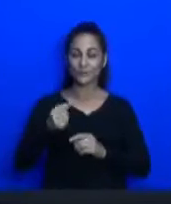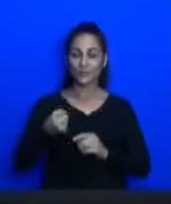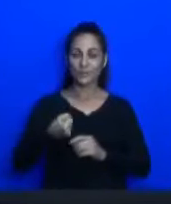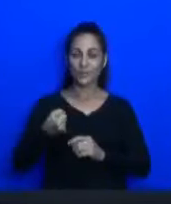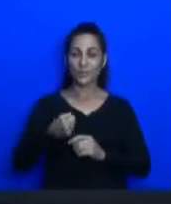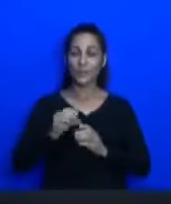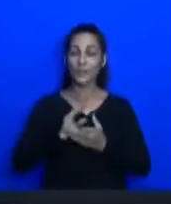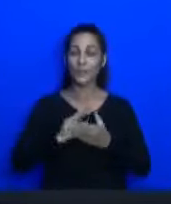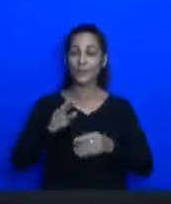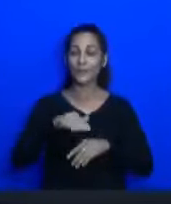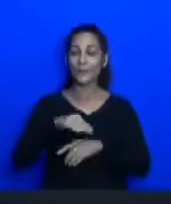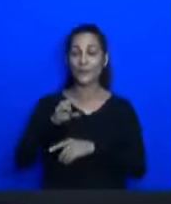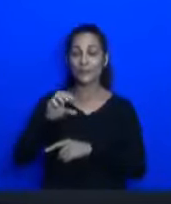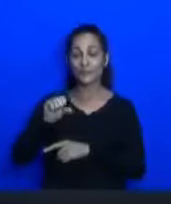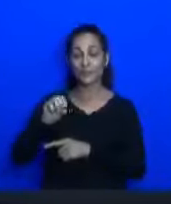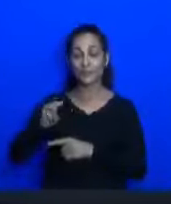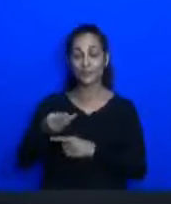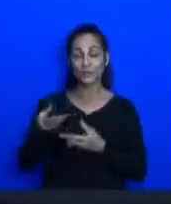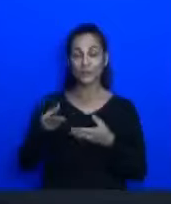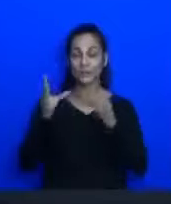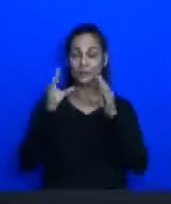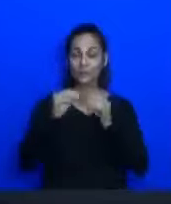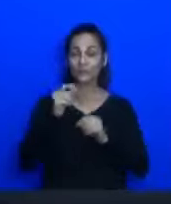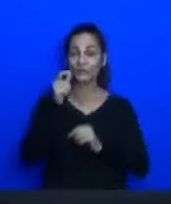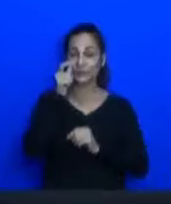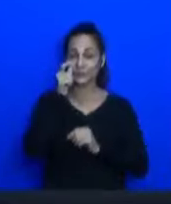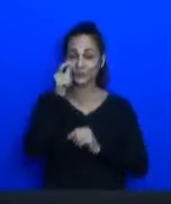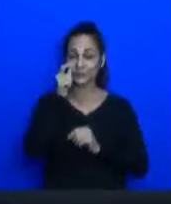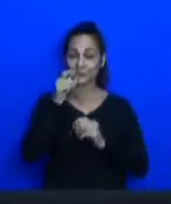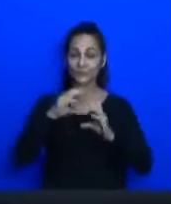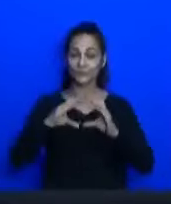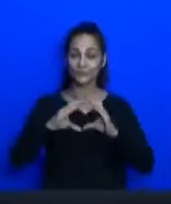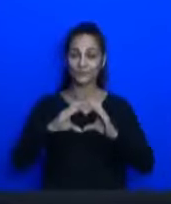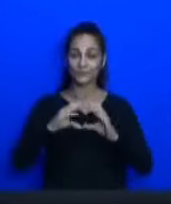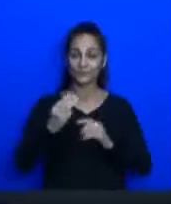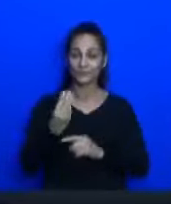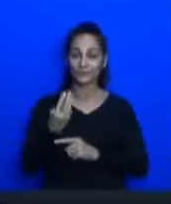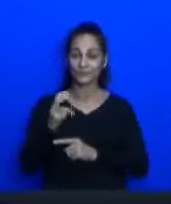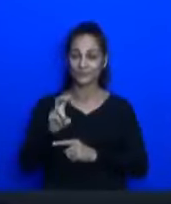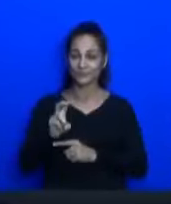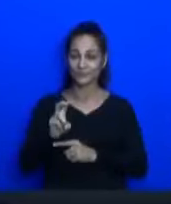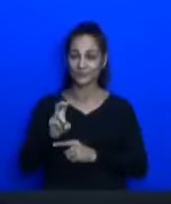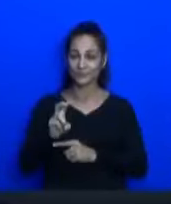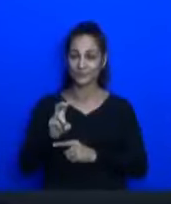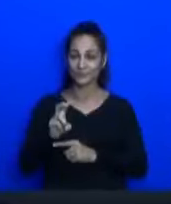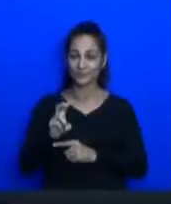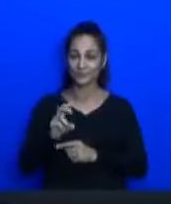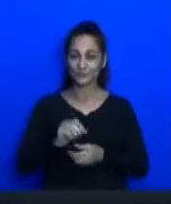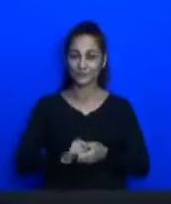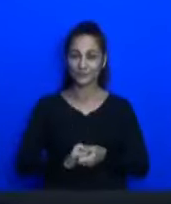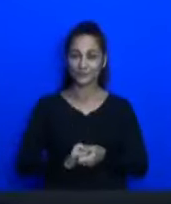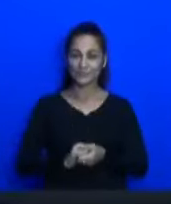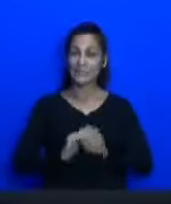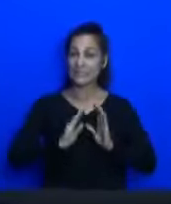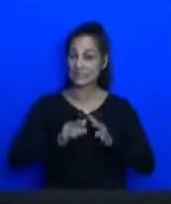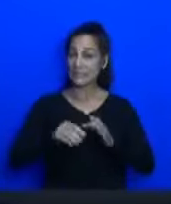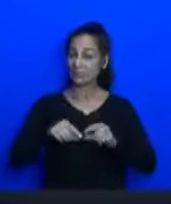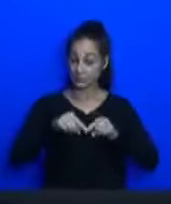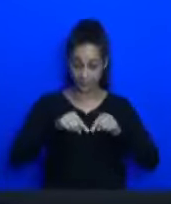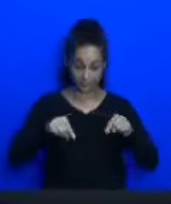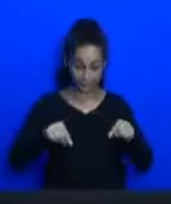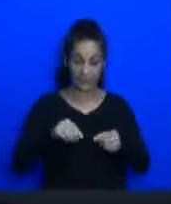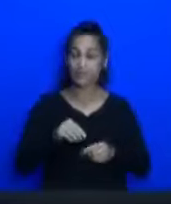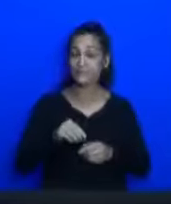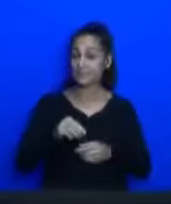sorteada. Prêmio de mais de 9 milhões essa noite. Vai conferindo sua aposta. 35. 35 é a terceira dezena sorteada. Já foram 3,